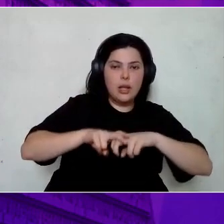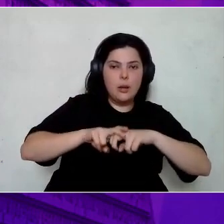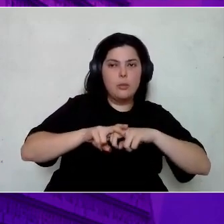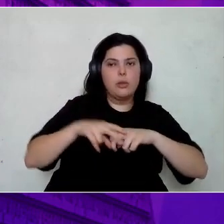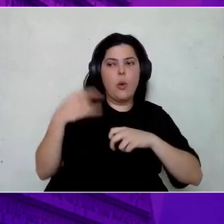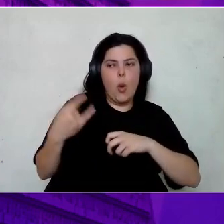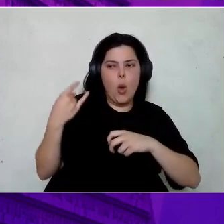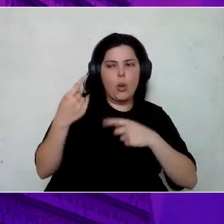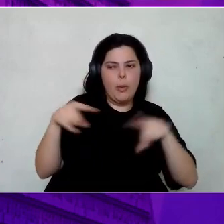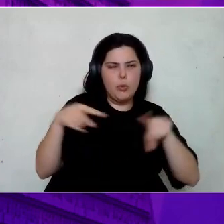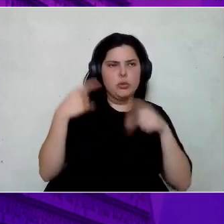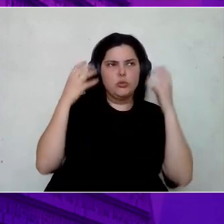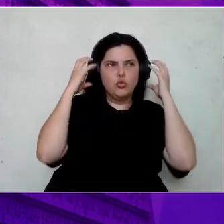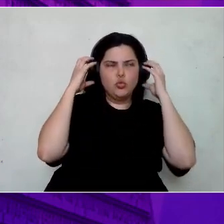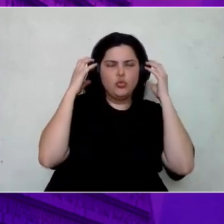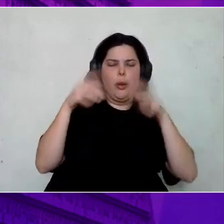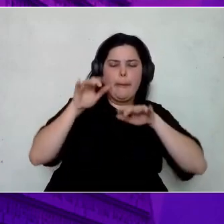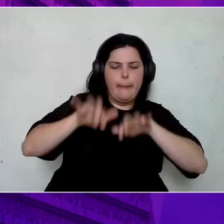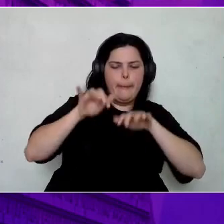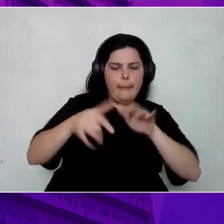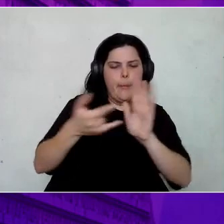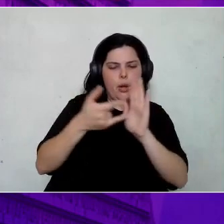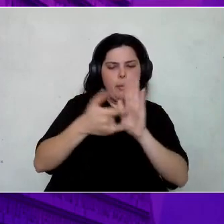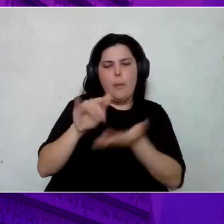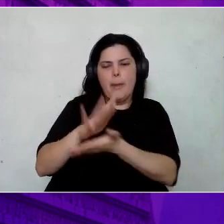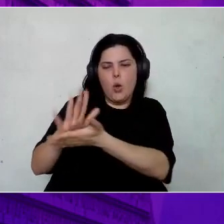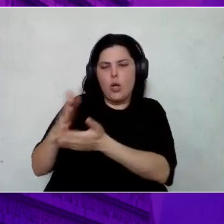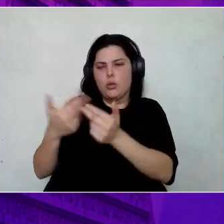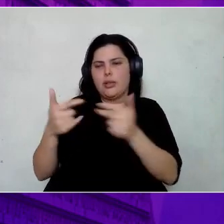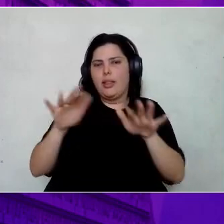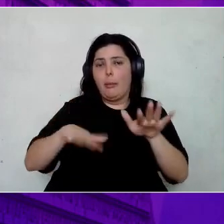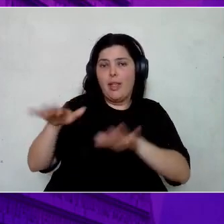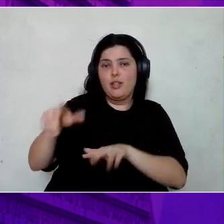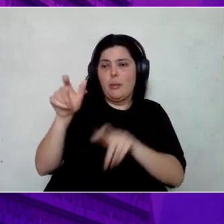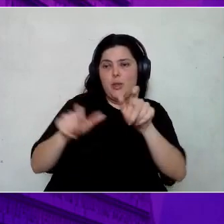tipo, e programar, um pagode, alguma coisa, depende de cada um.